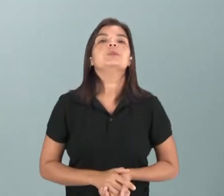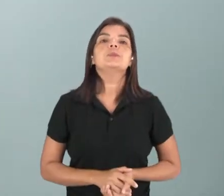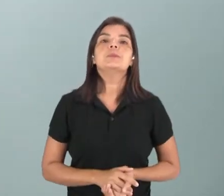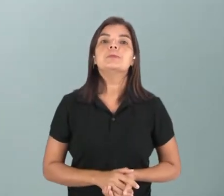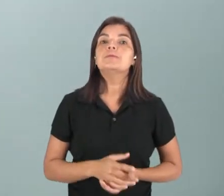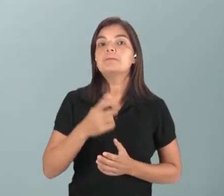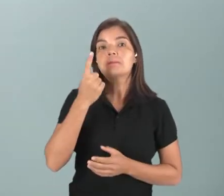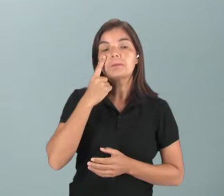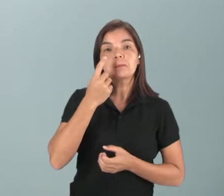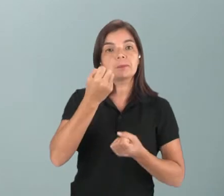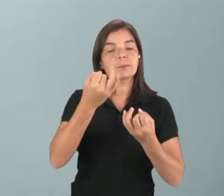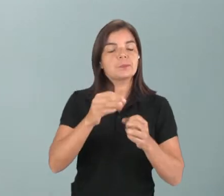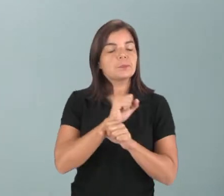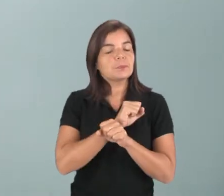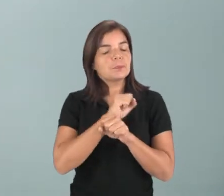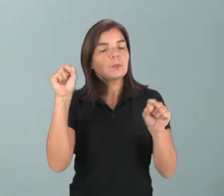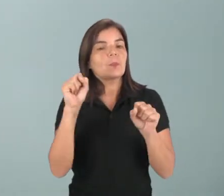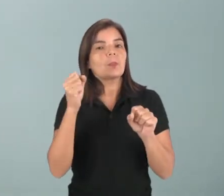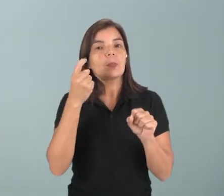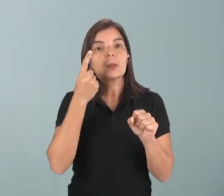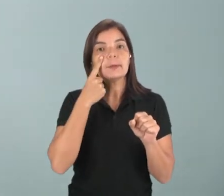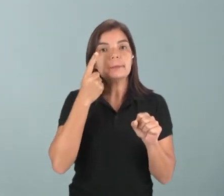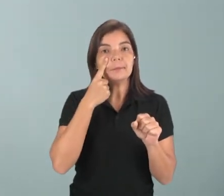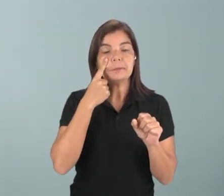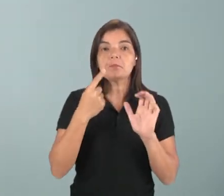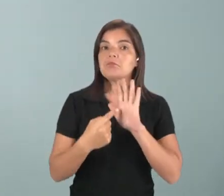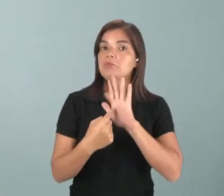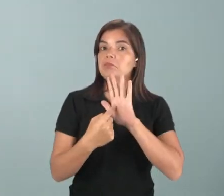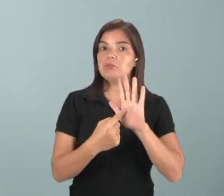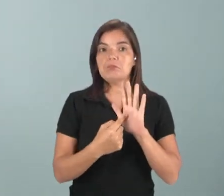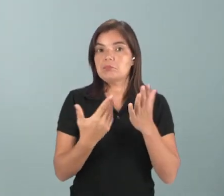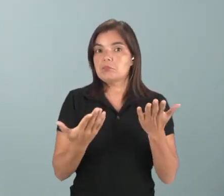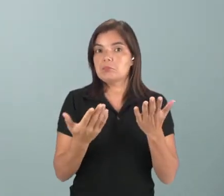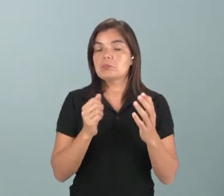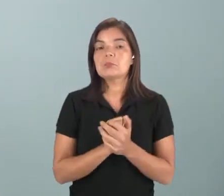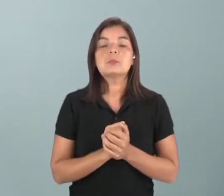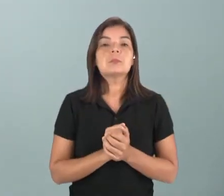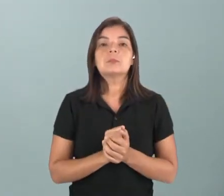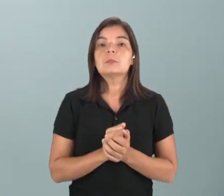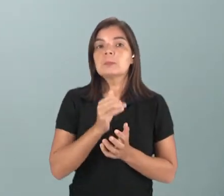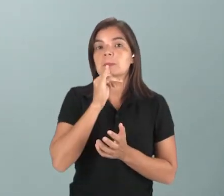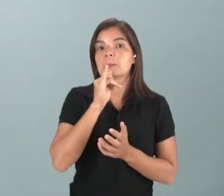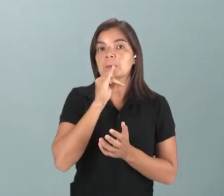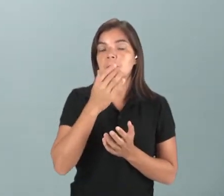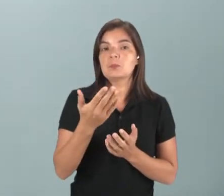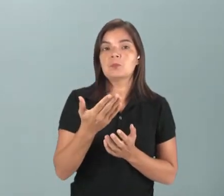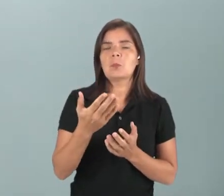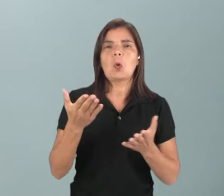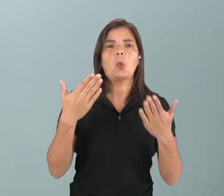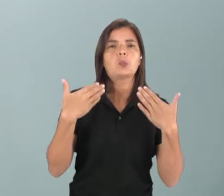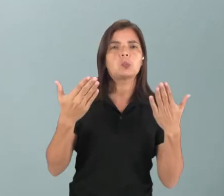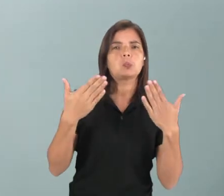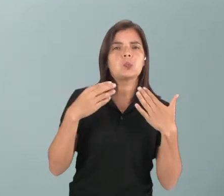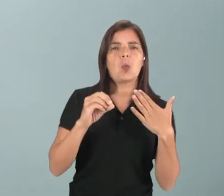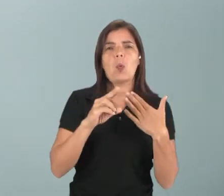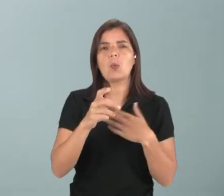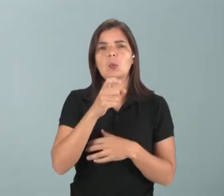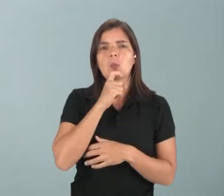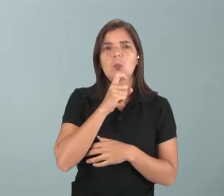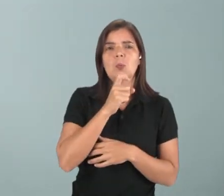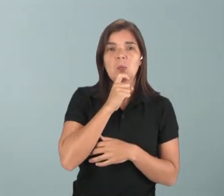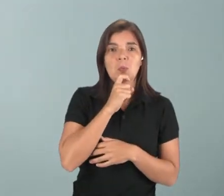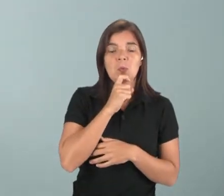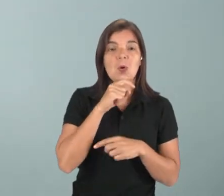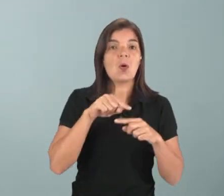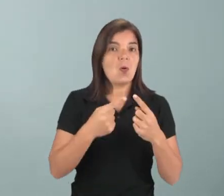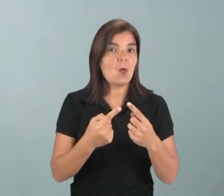tá bom? Então quando você acordar e quiser manifestar que está ou muito quente ou muito frio, você fala, não,